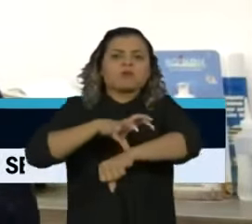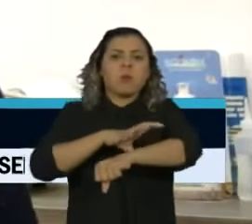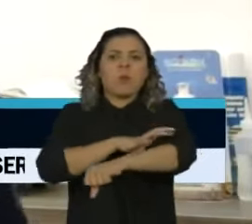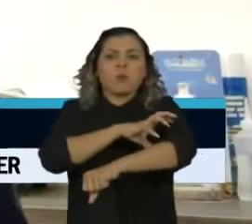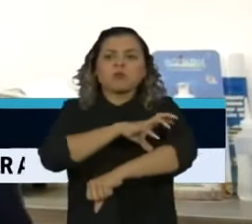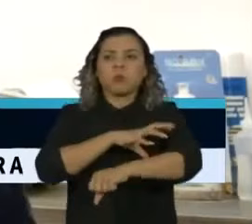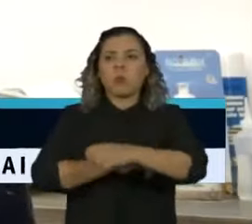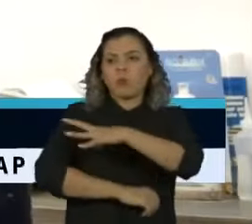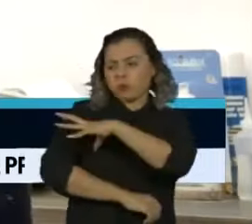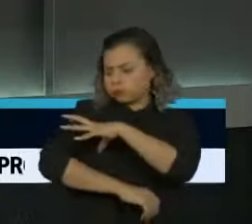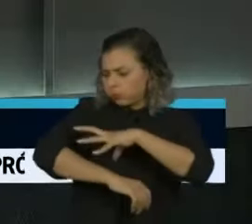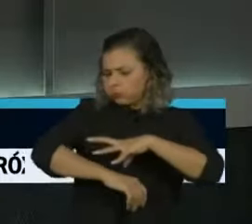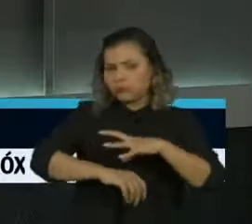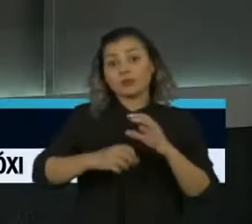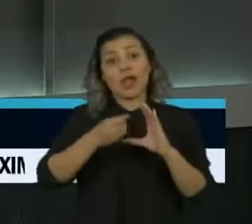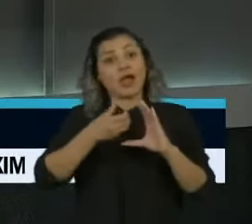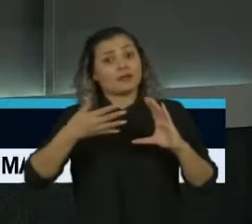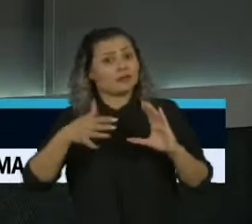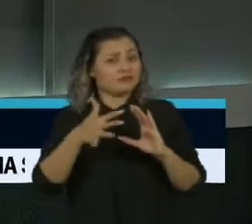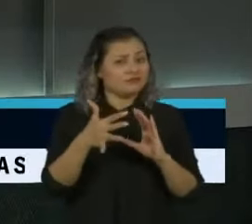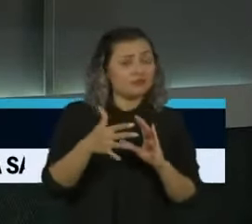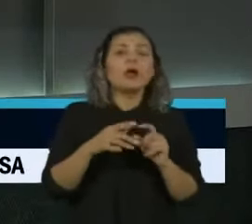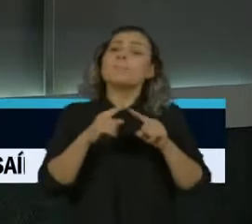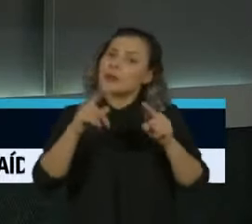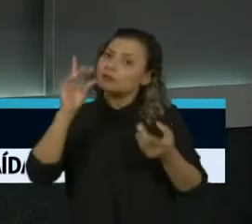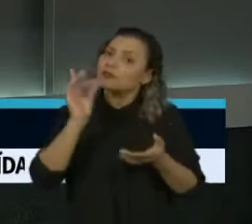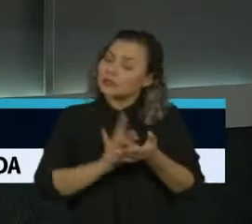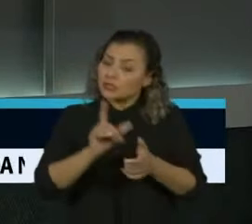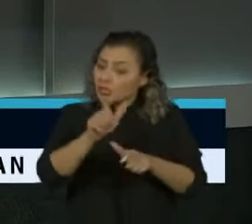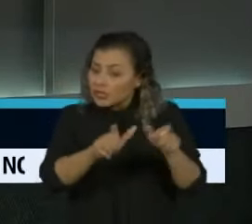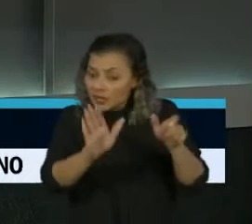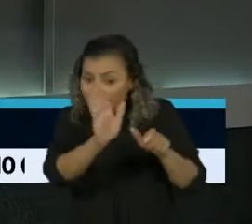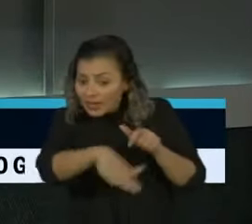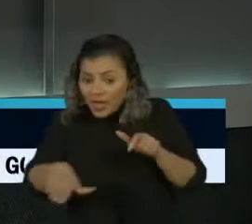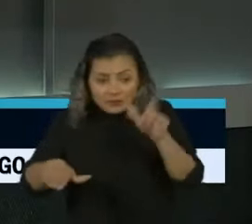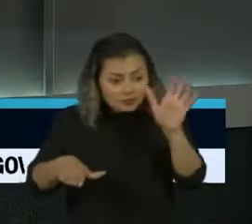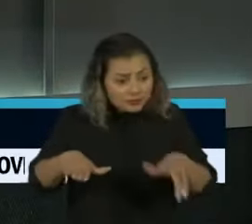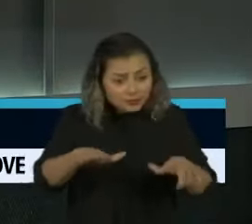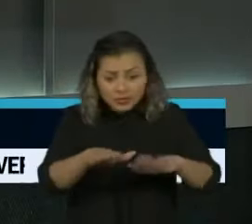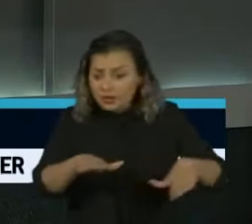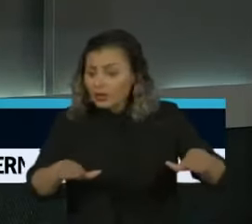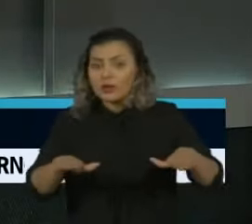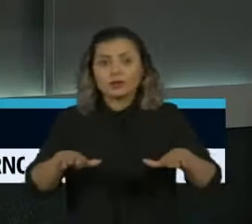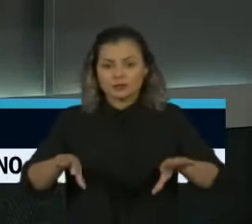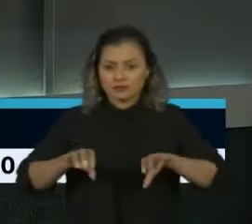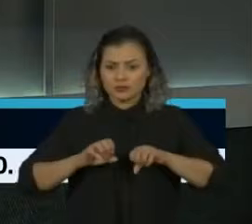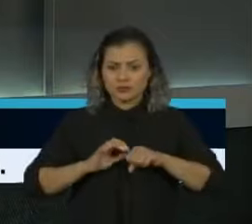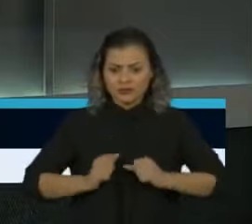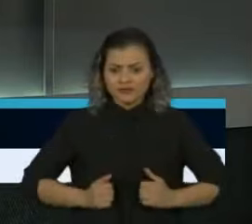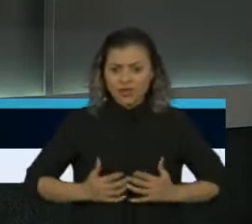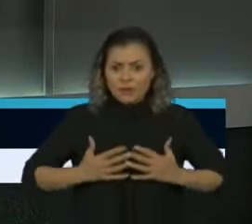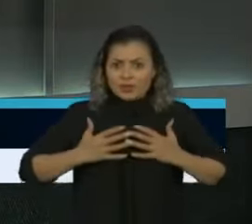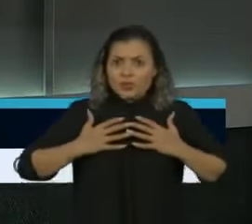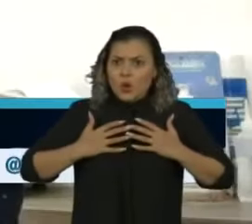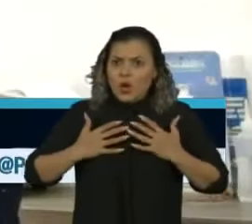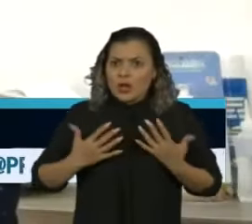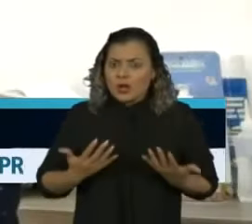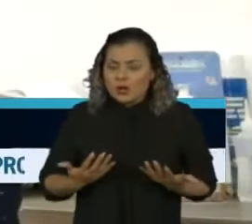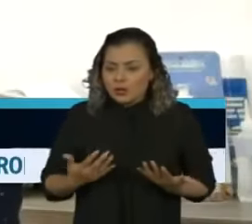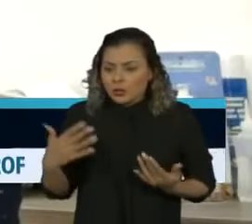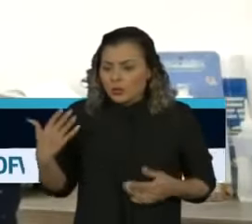mãos, são sinais característicos. E essas crianças que desenvolvem essa síndrome inflamatória